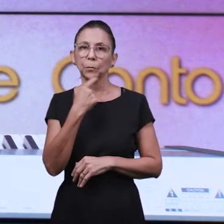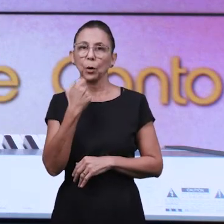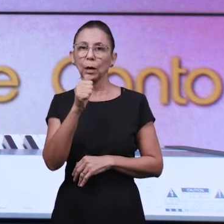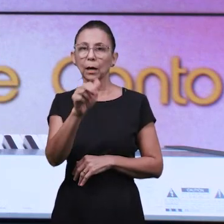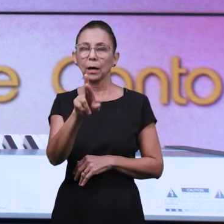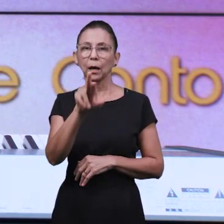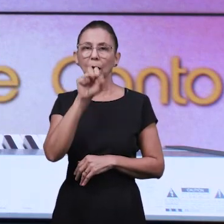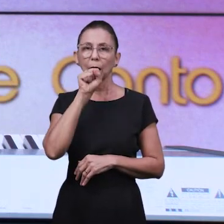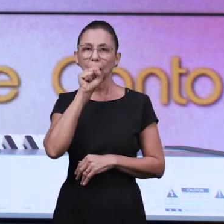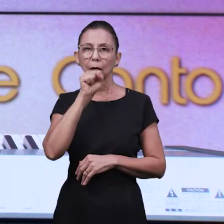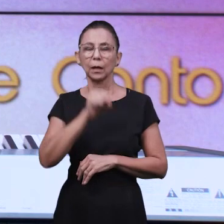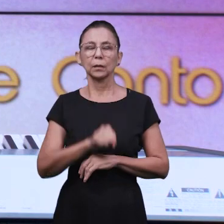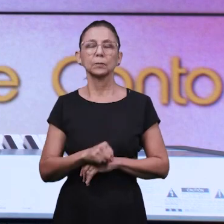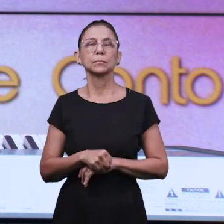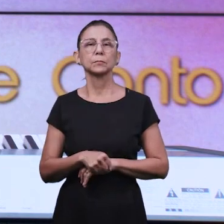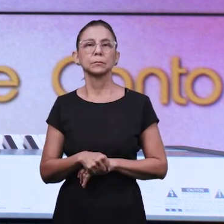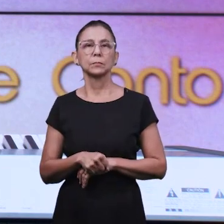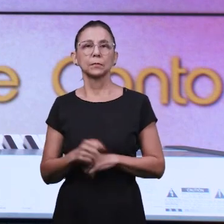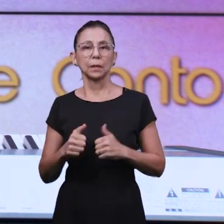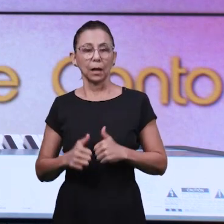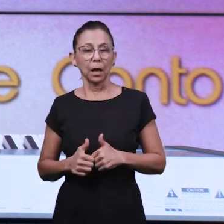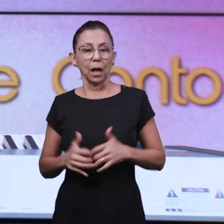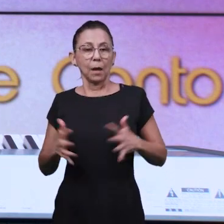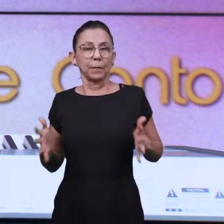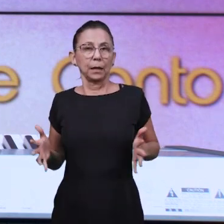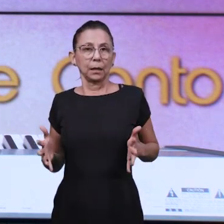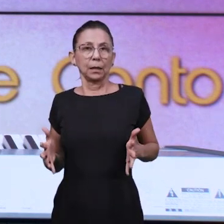que essa abertura seja possível.